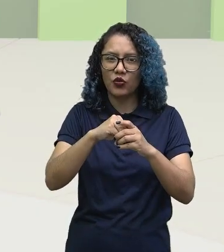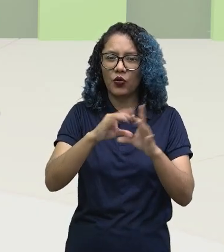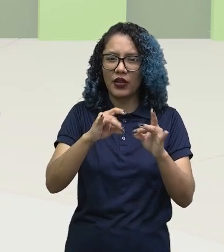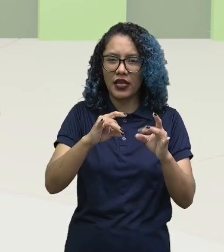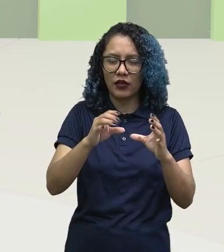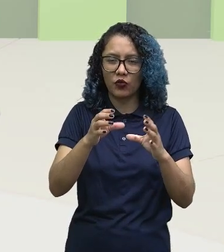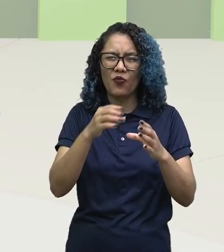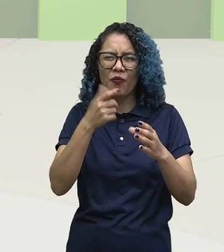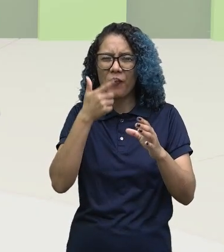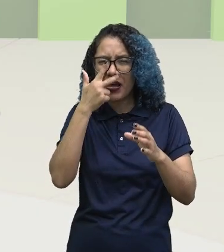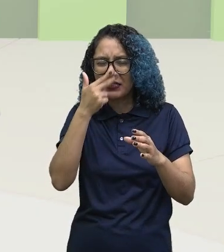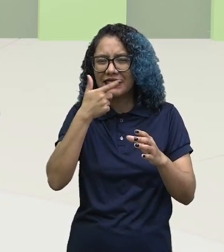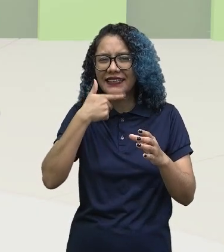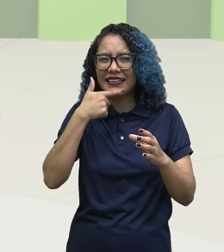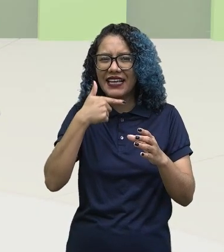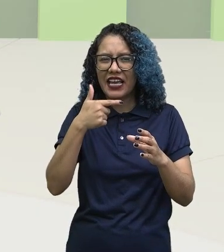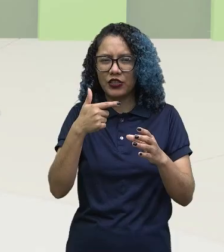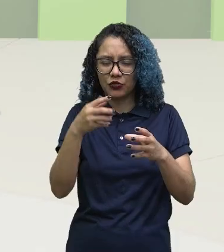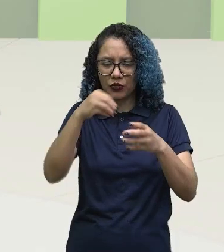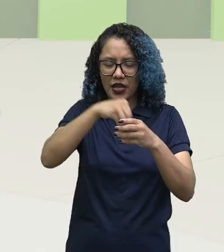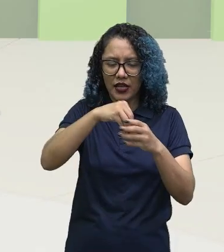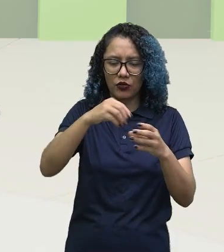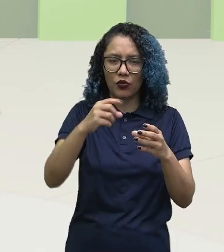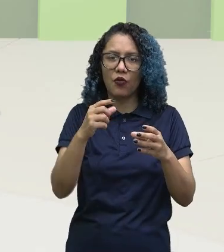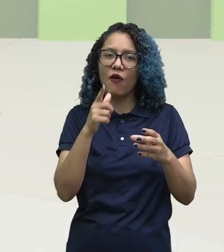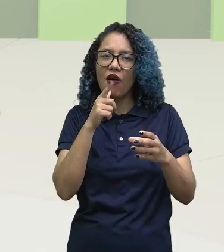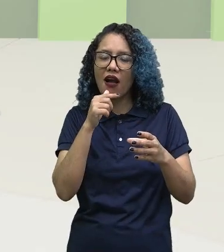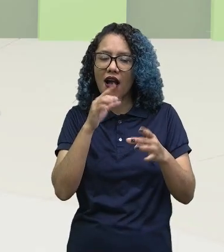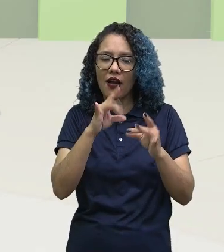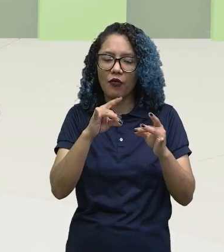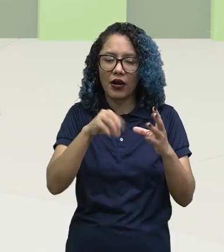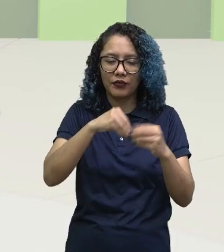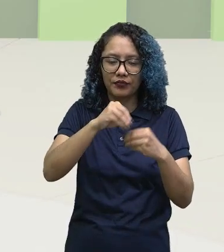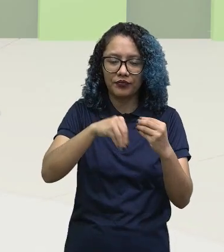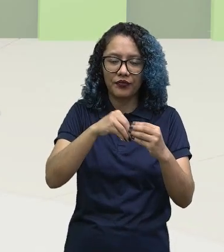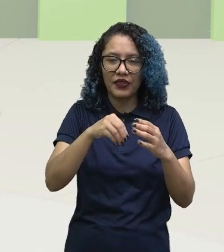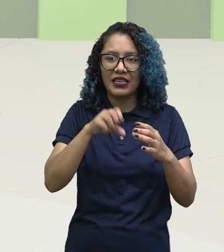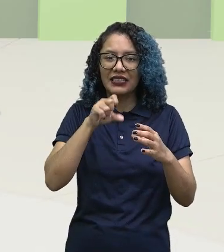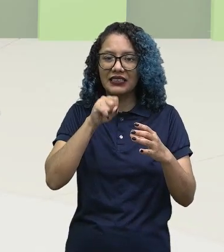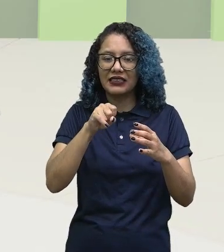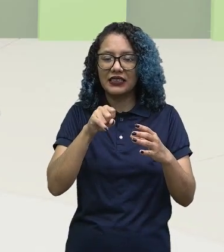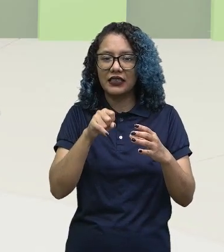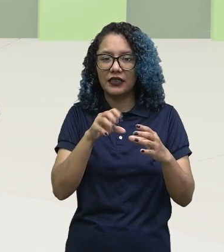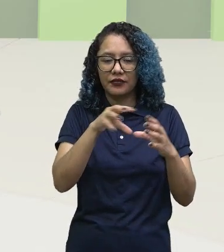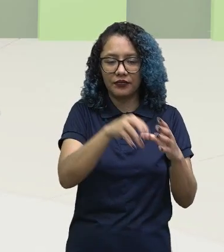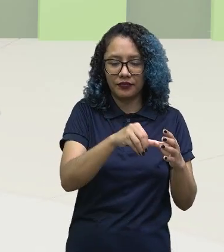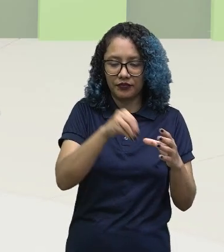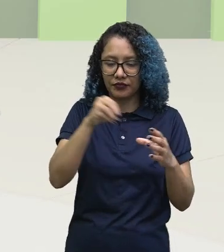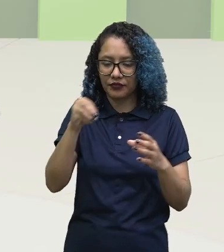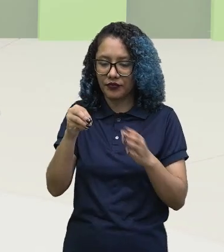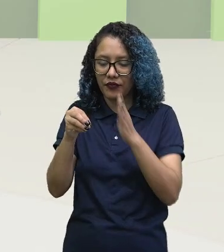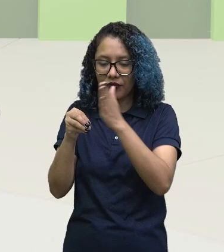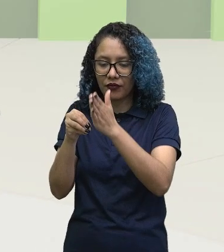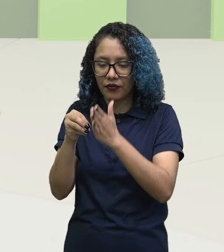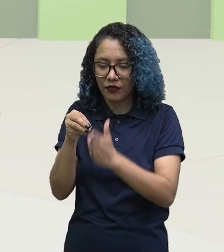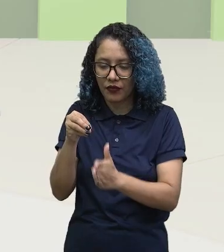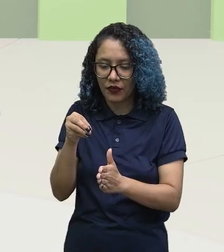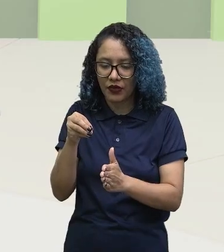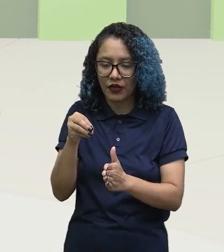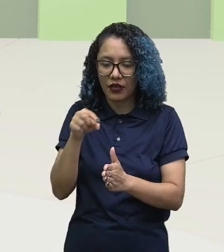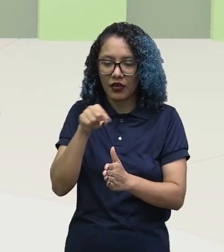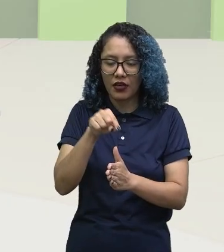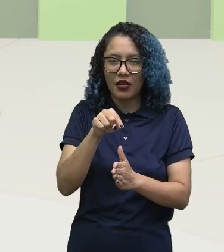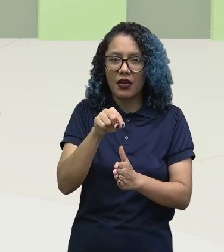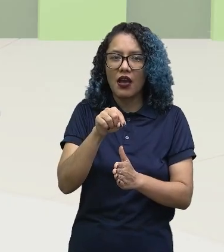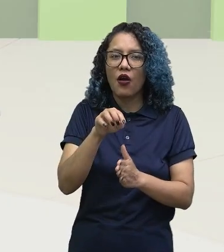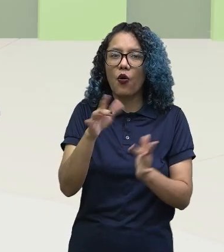na verdade. Ele é como se fosse um queijo. Quando você tira desse líquido, corta uma parte e deixa no ar, ele pega fogo